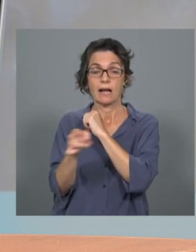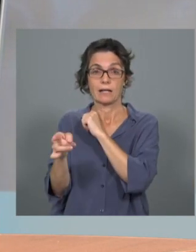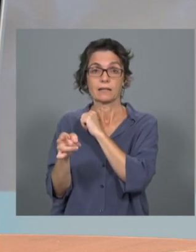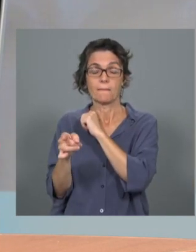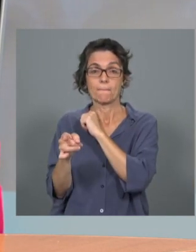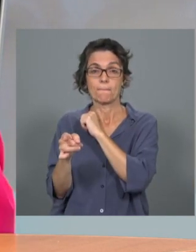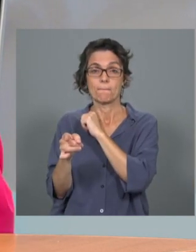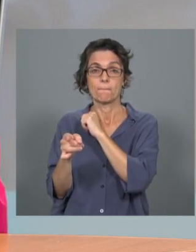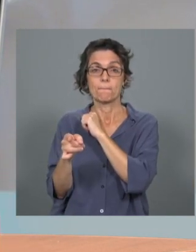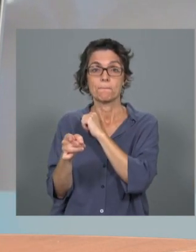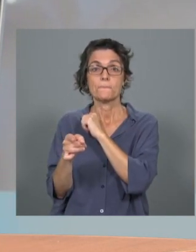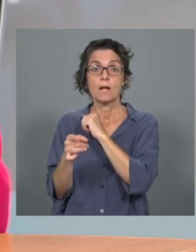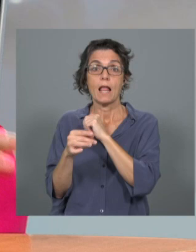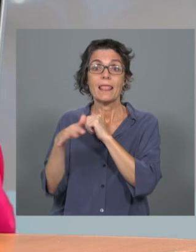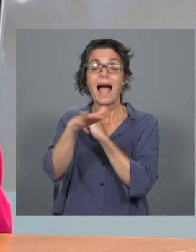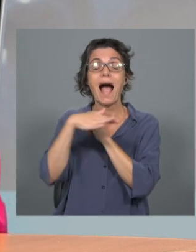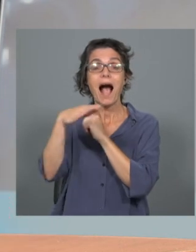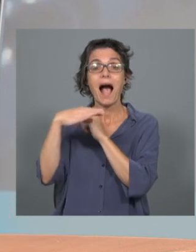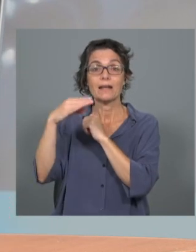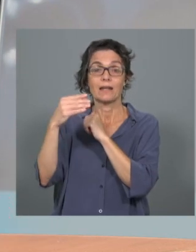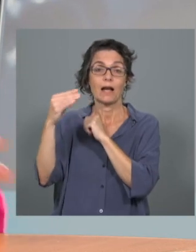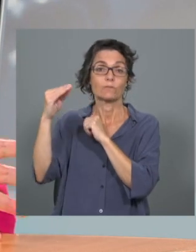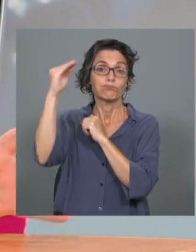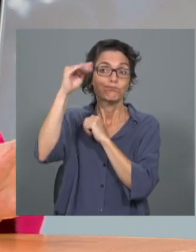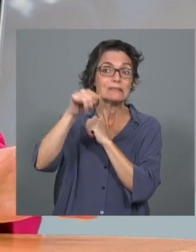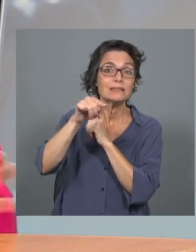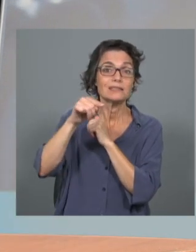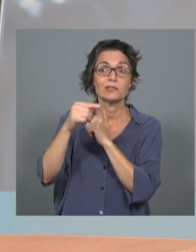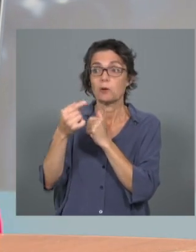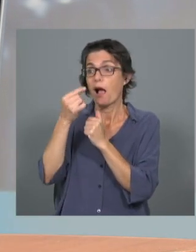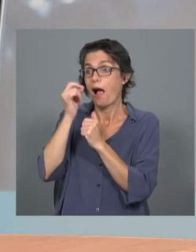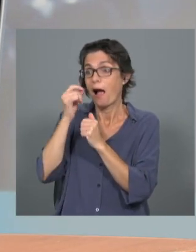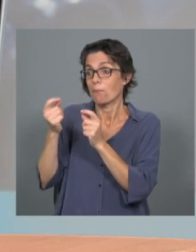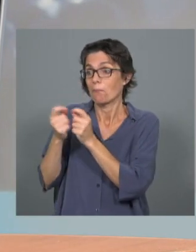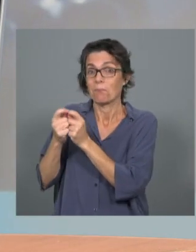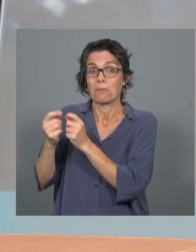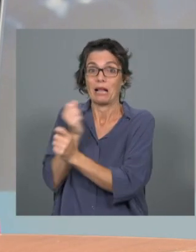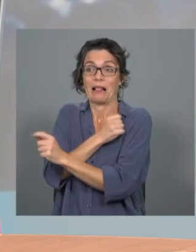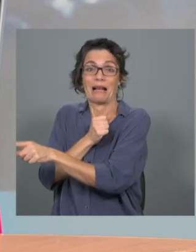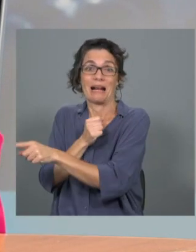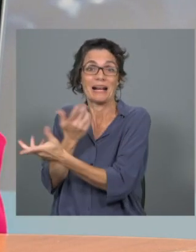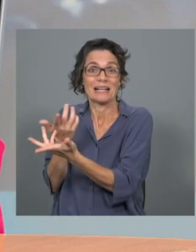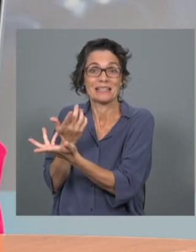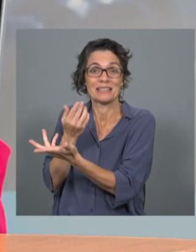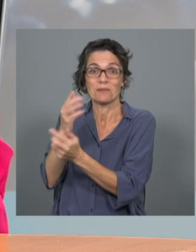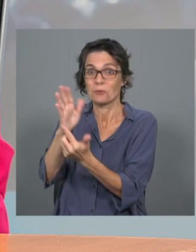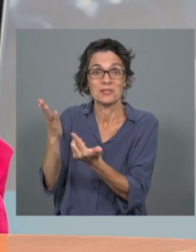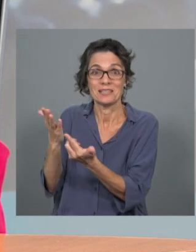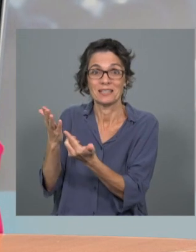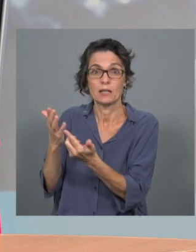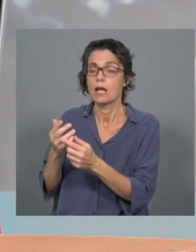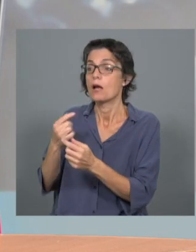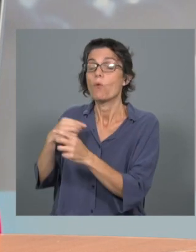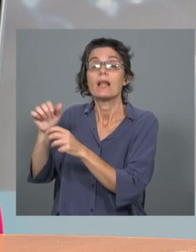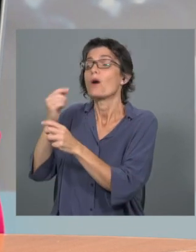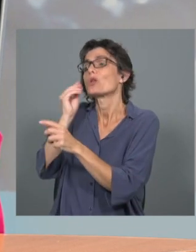em meio rural, é o vizinho do lado, é aquele a quem podemos ir bater à porta para dizer, olha, há ali um